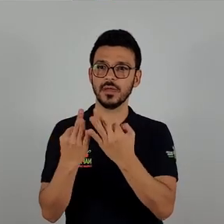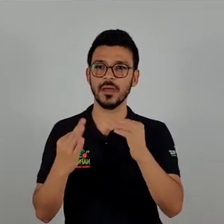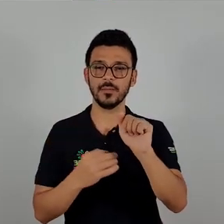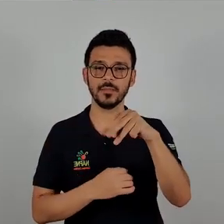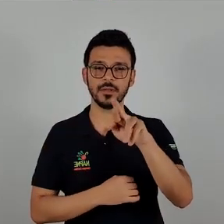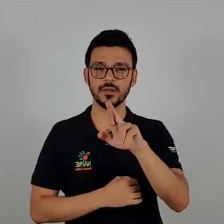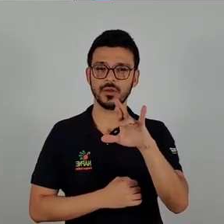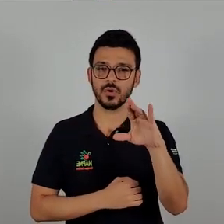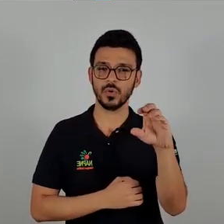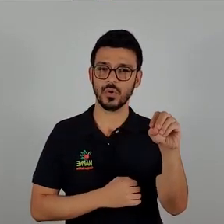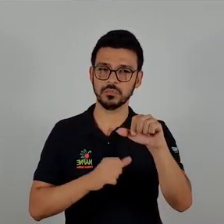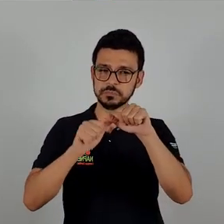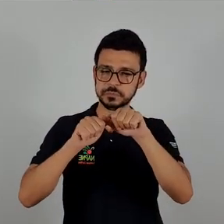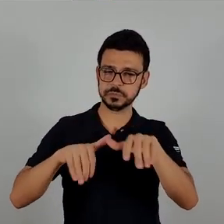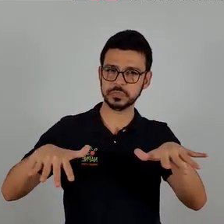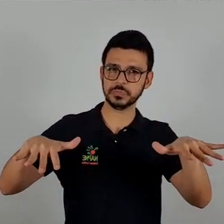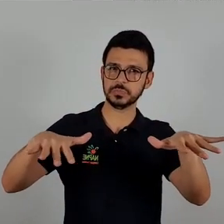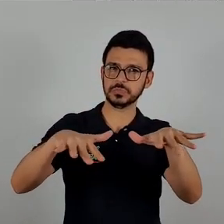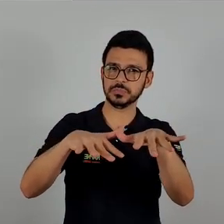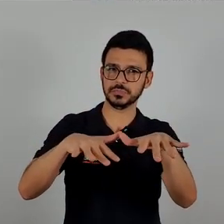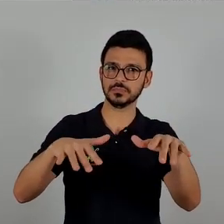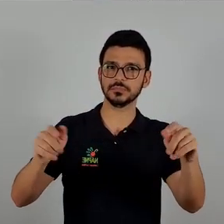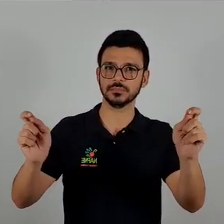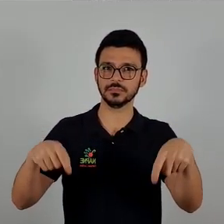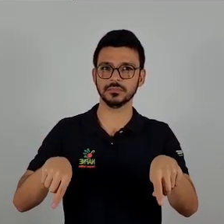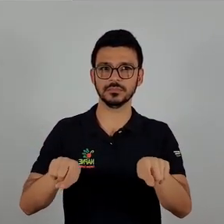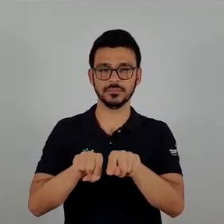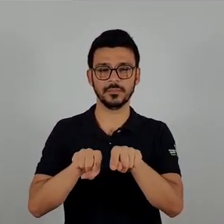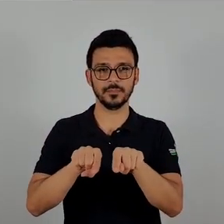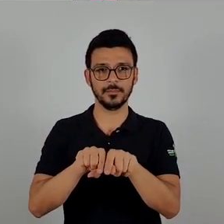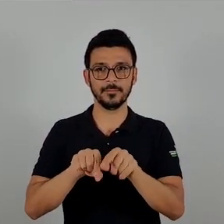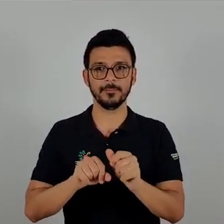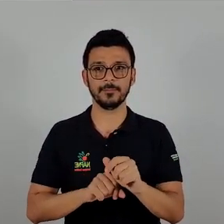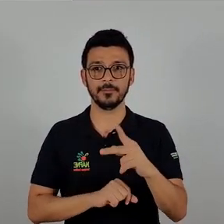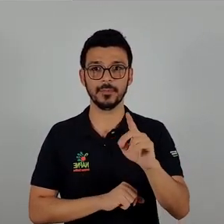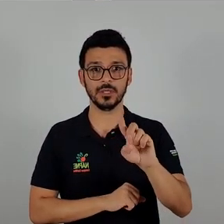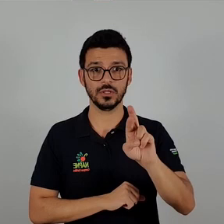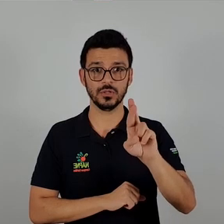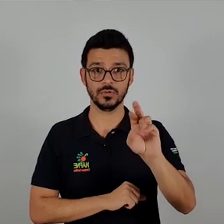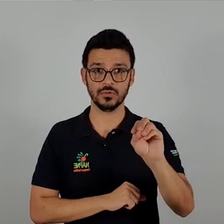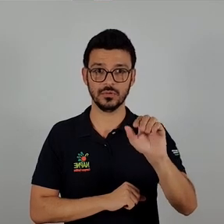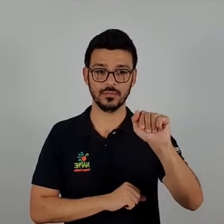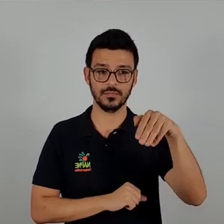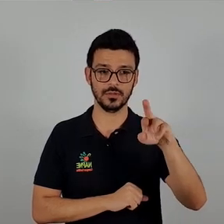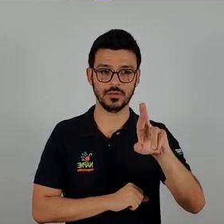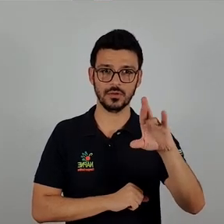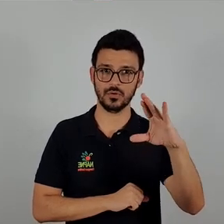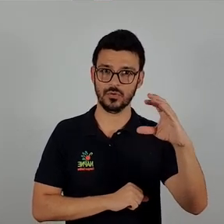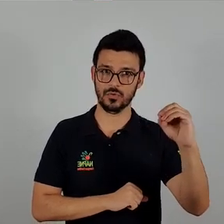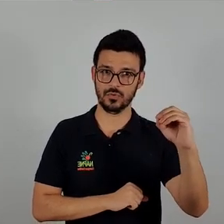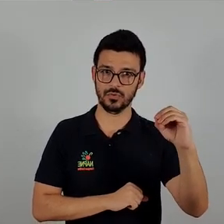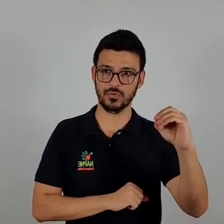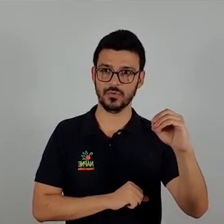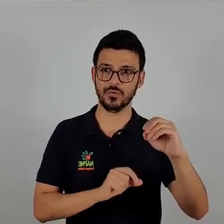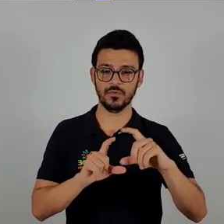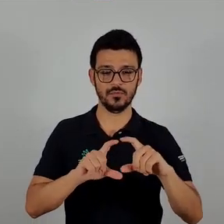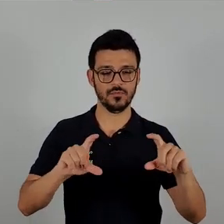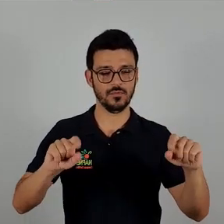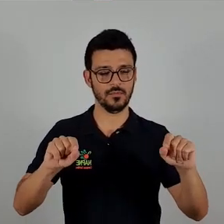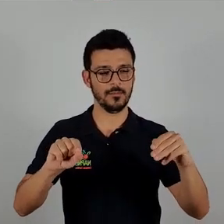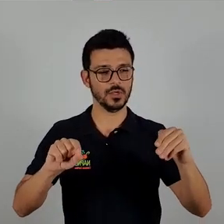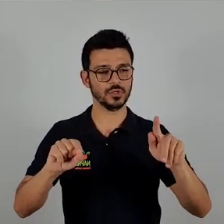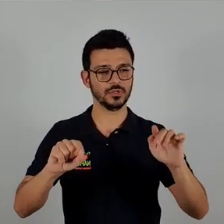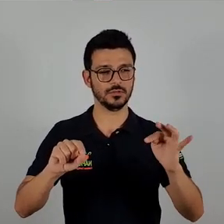7 farmácias no Brasil em plena atividade, preparando com qualidade, segurança e confiança as fórmulas magistrais